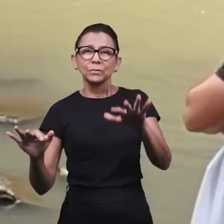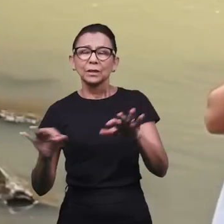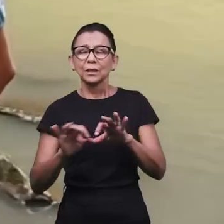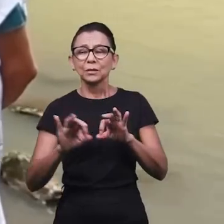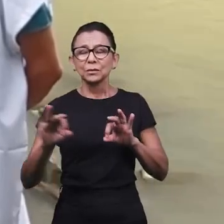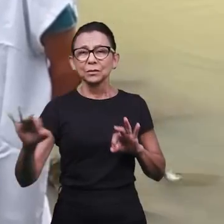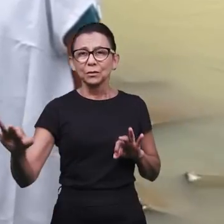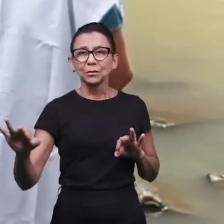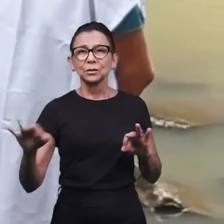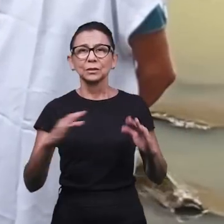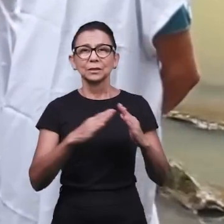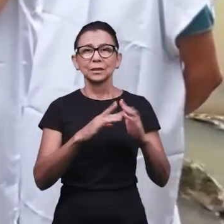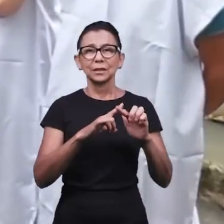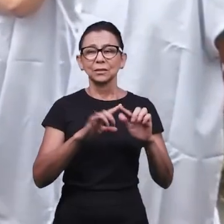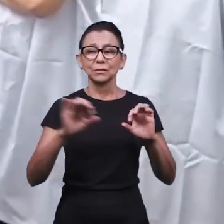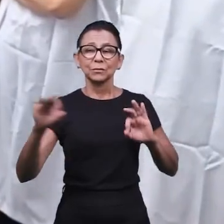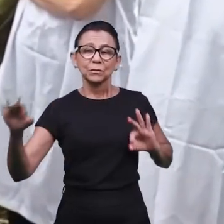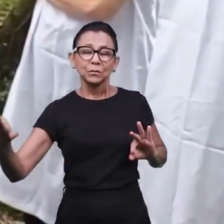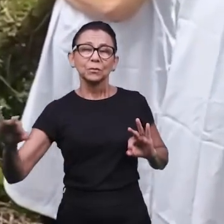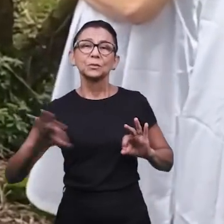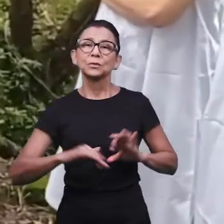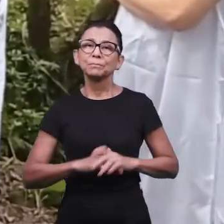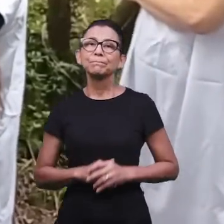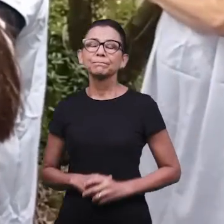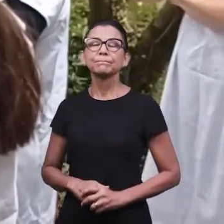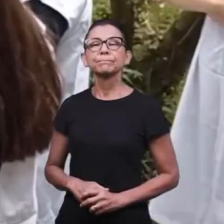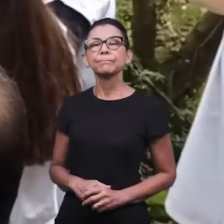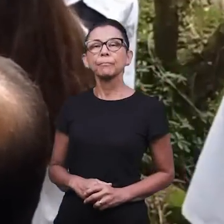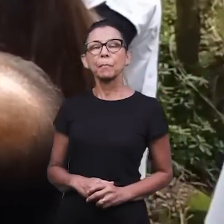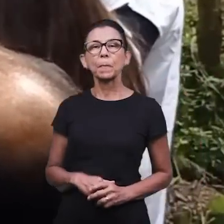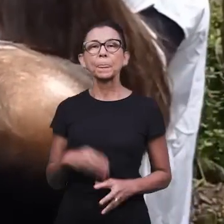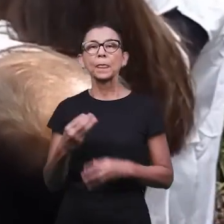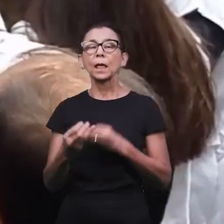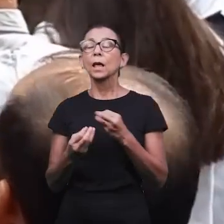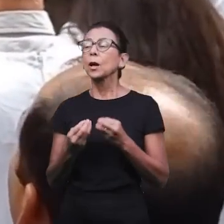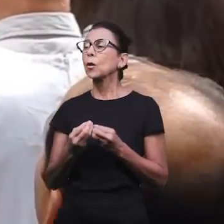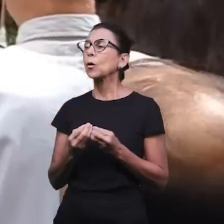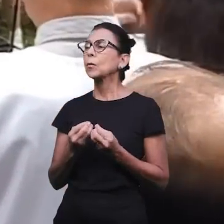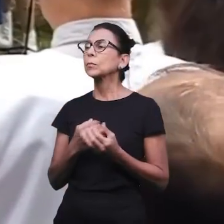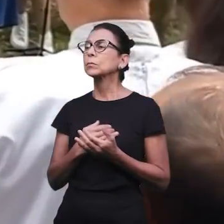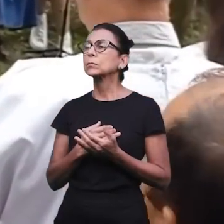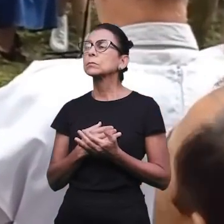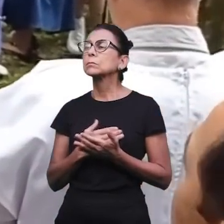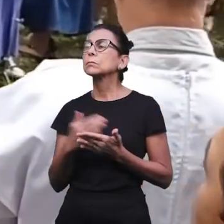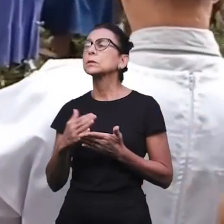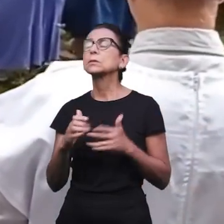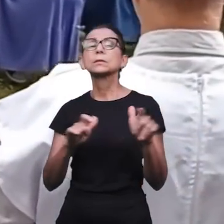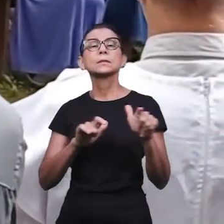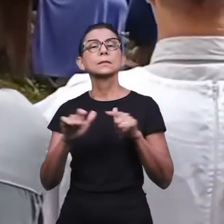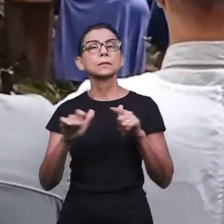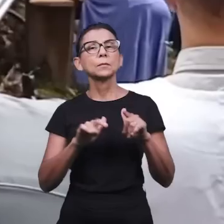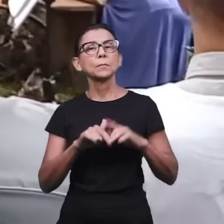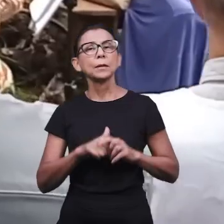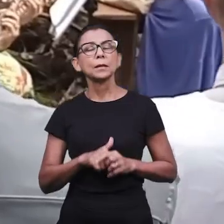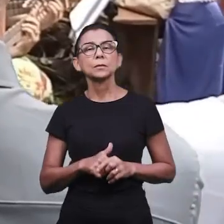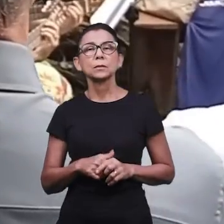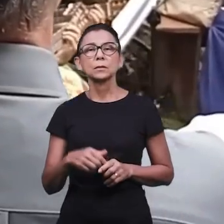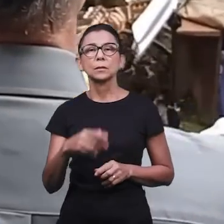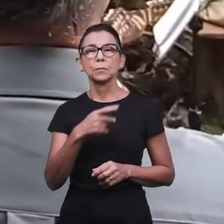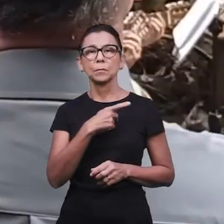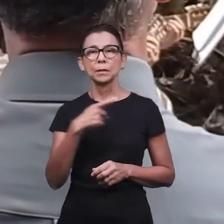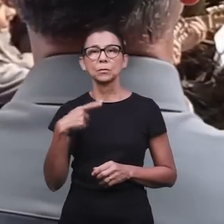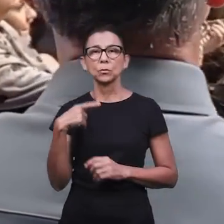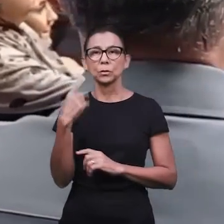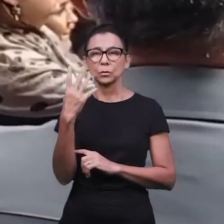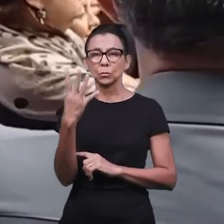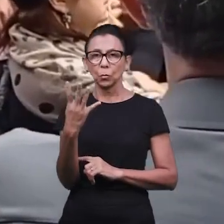igrejas. Amém. E como que é desenvolvido esse trabalho? Nós temos hoje na região, somos em 4 pastores, um